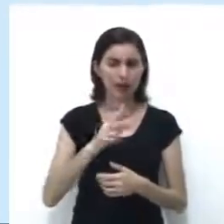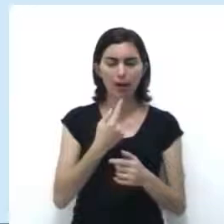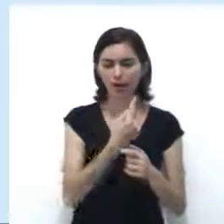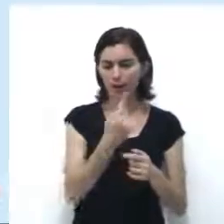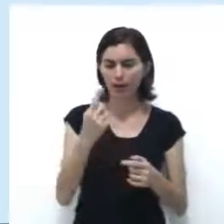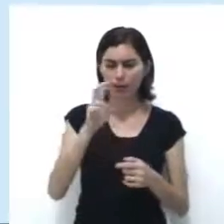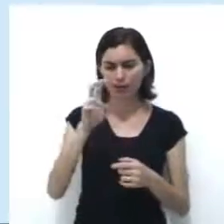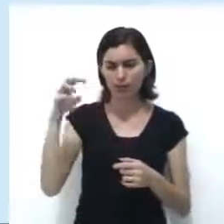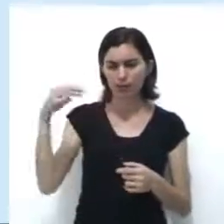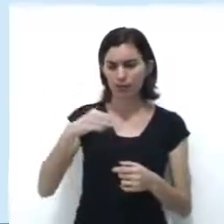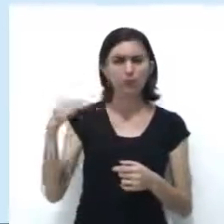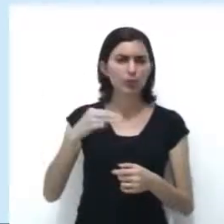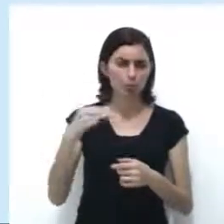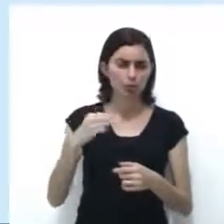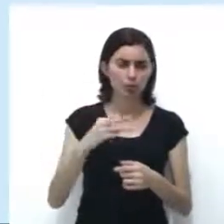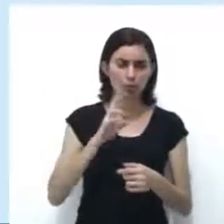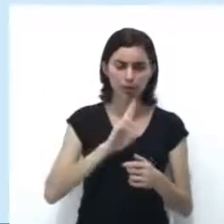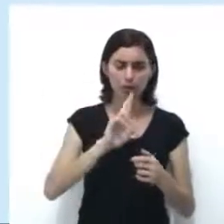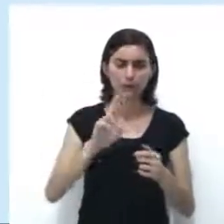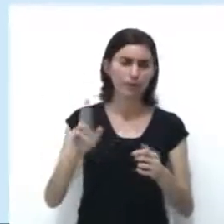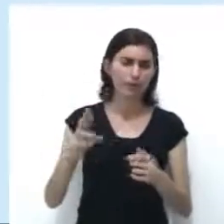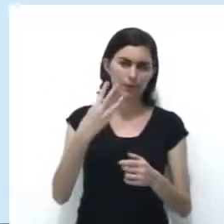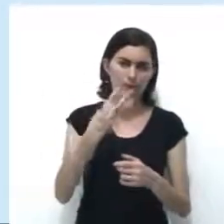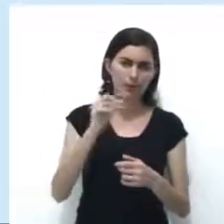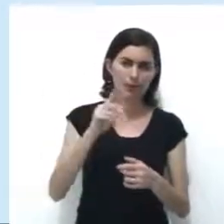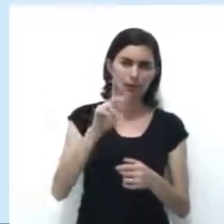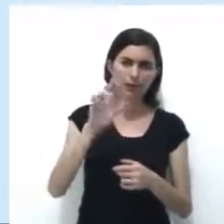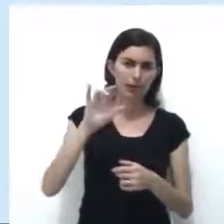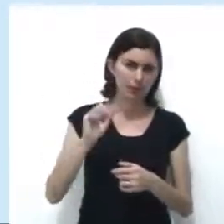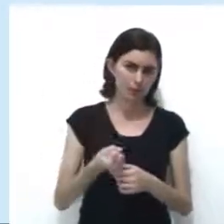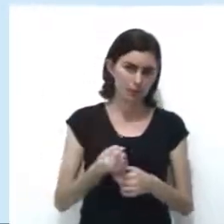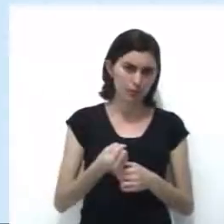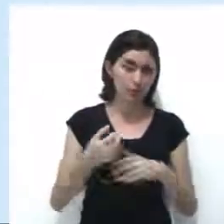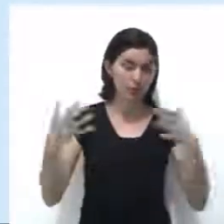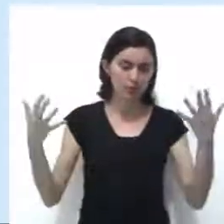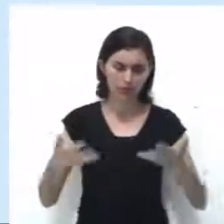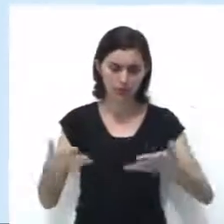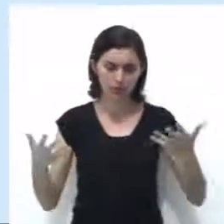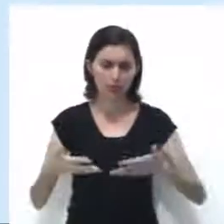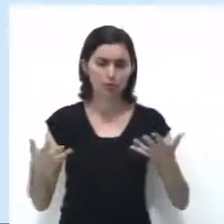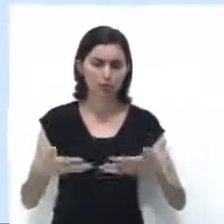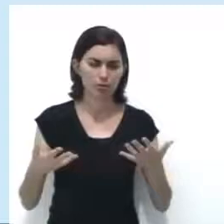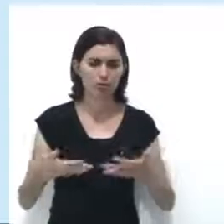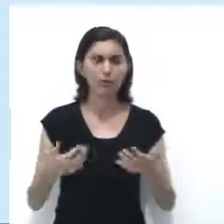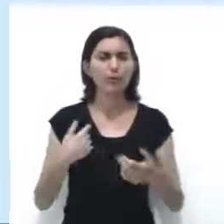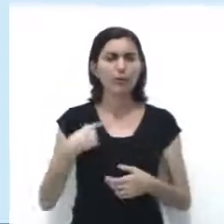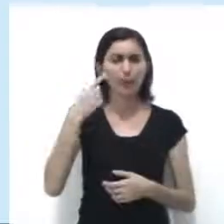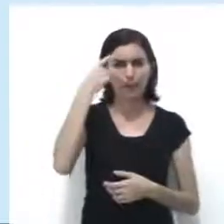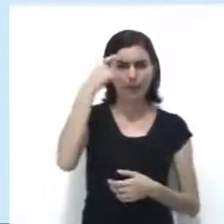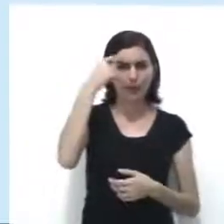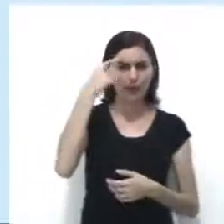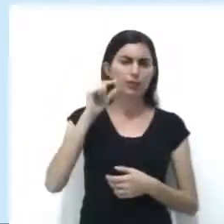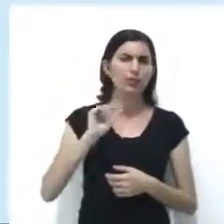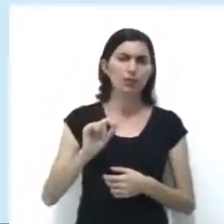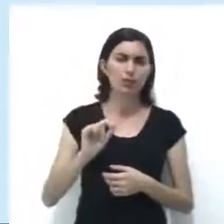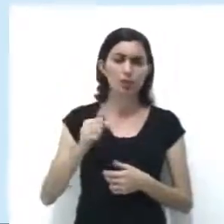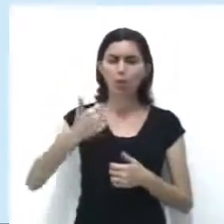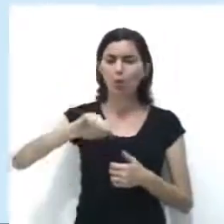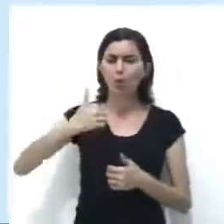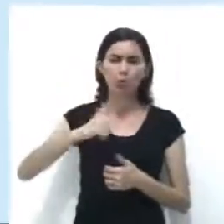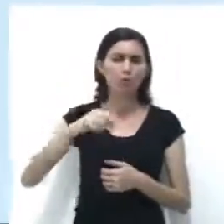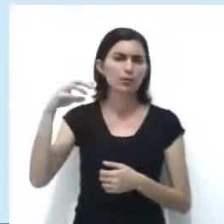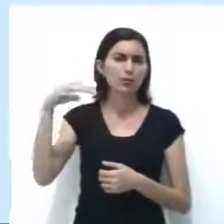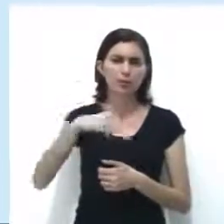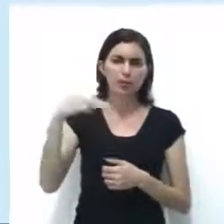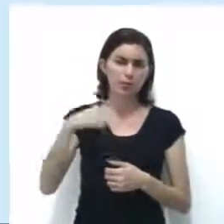a cada 5 minutos correspondem a 30 graus? Agora, pense comigo, e